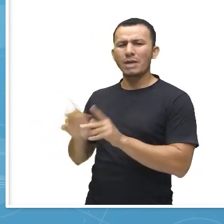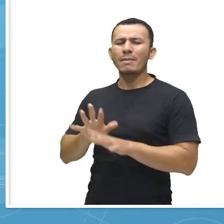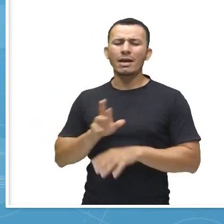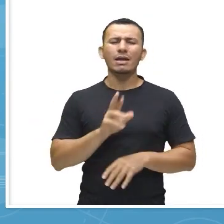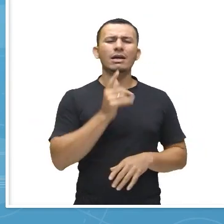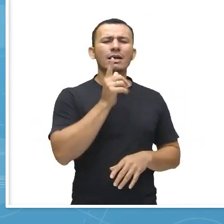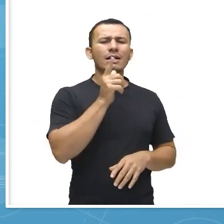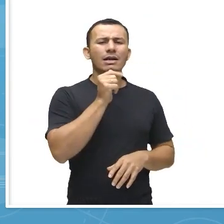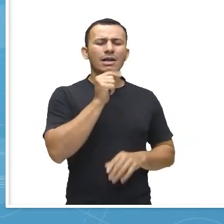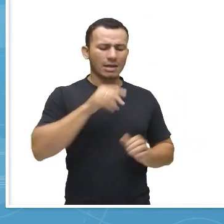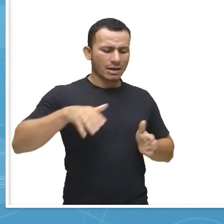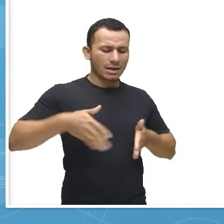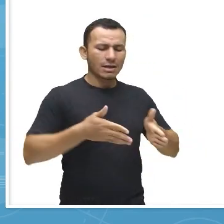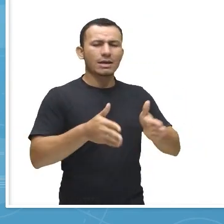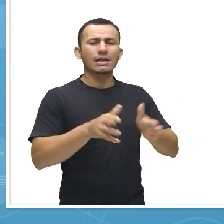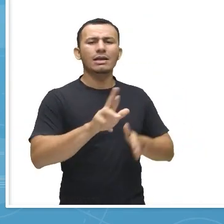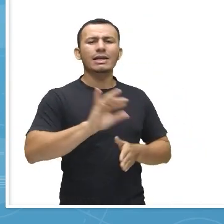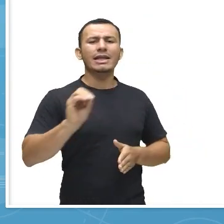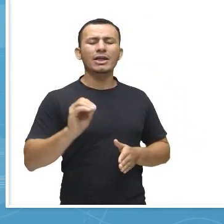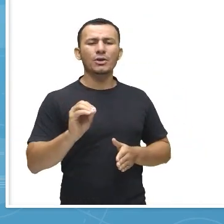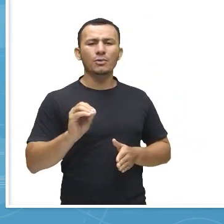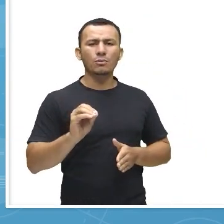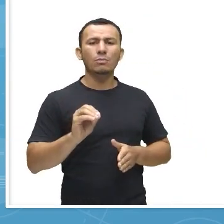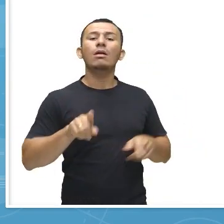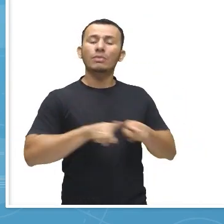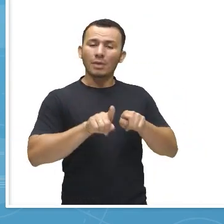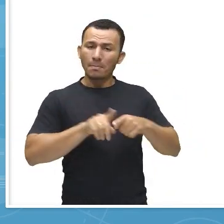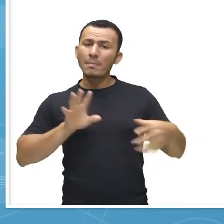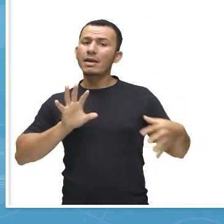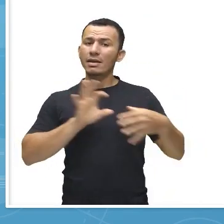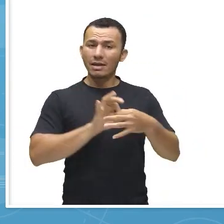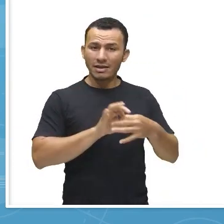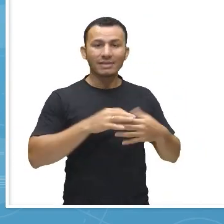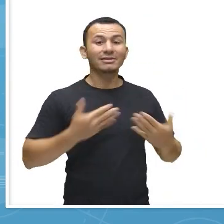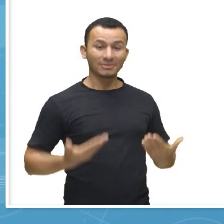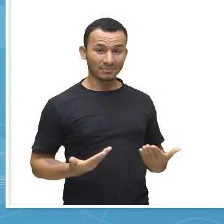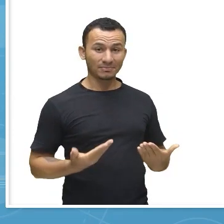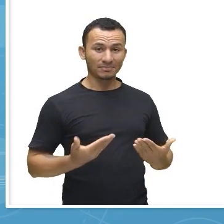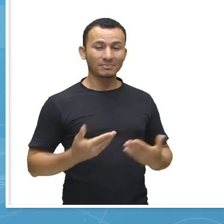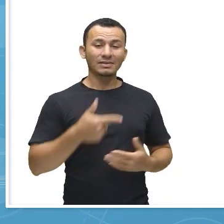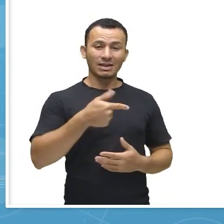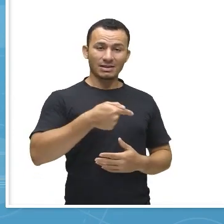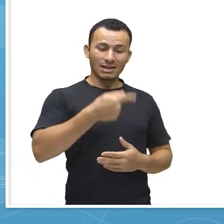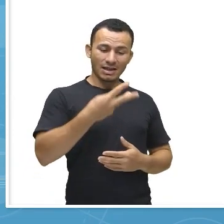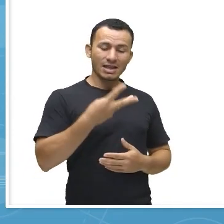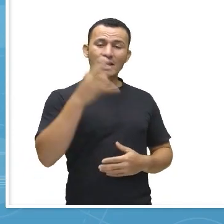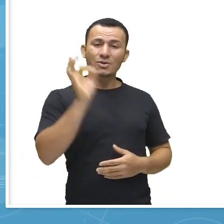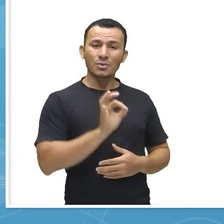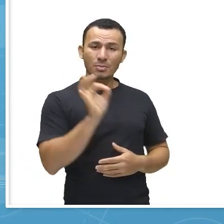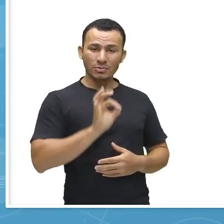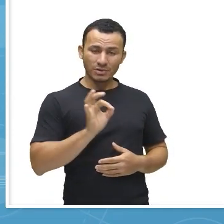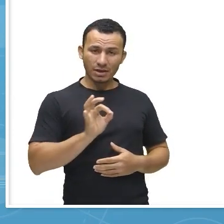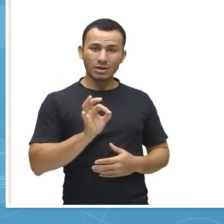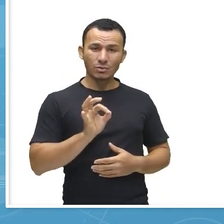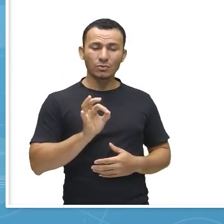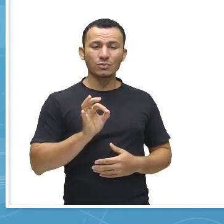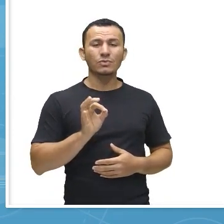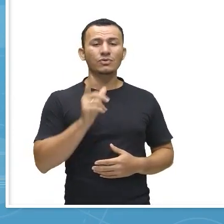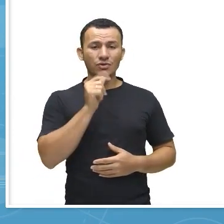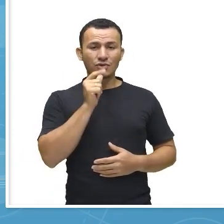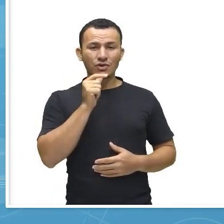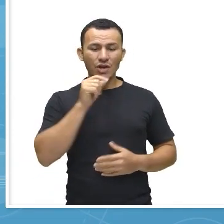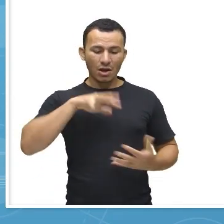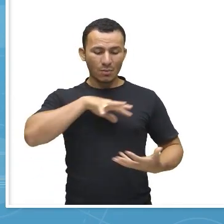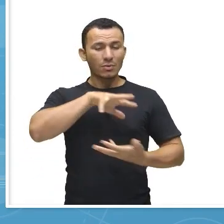fazem parte da parte líquida do nosso planeta. Então, a gente tem aí 73% das partes líquidas do nosso planeta